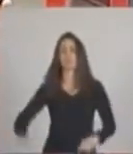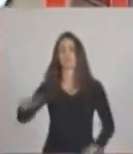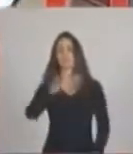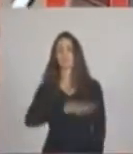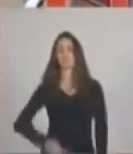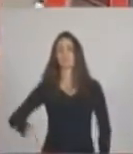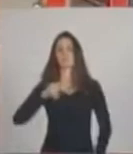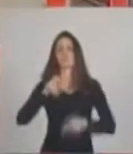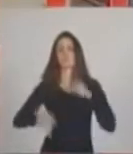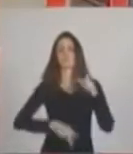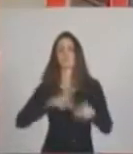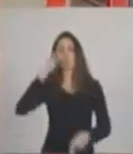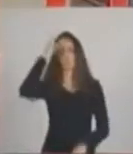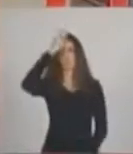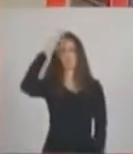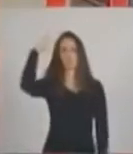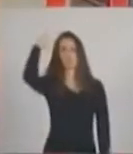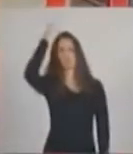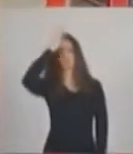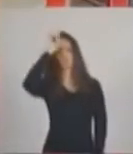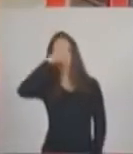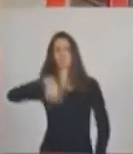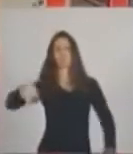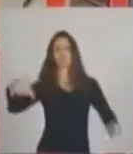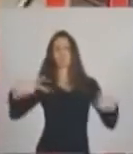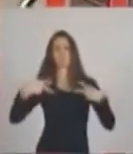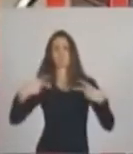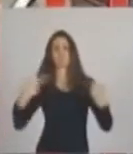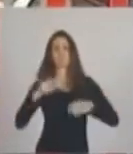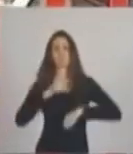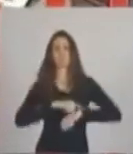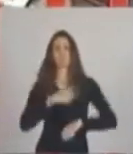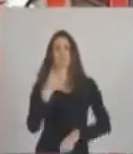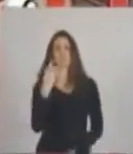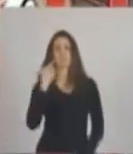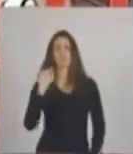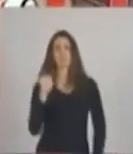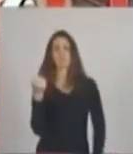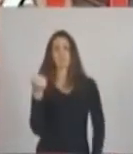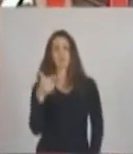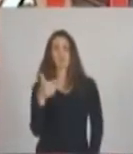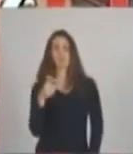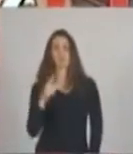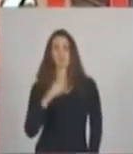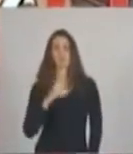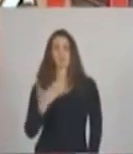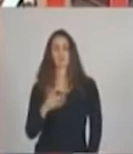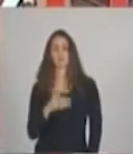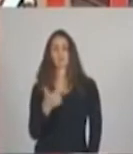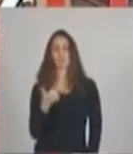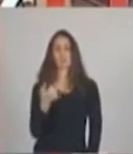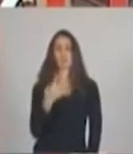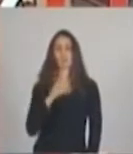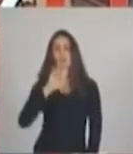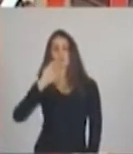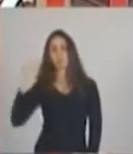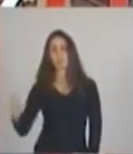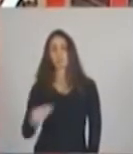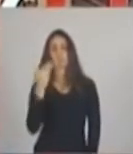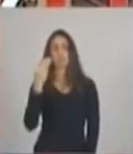população capixaba, público que nos assiste nesse exato momento, às 3 horas e 12 minutos, que nós temos mais de 14